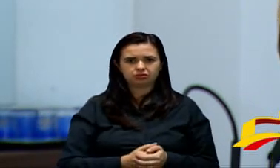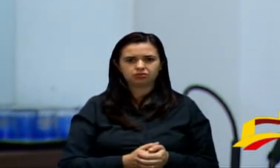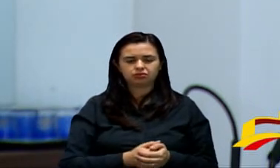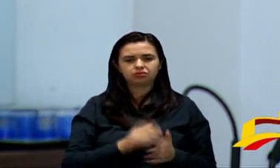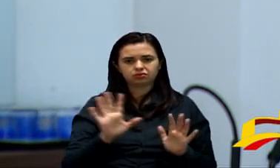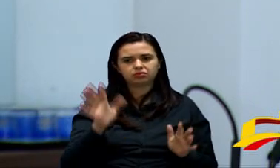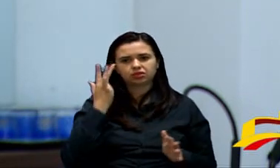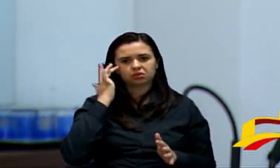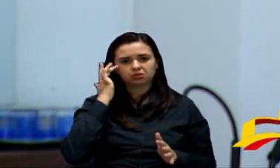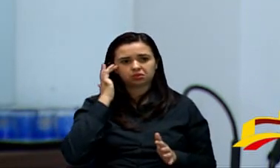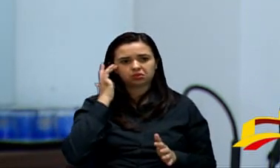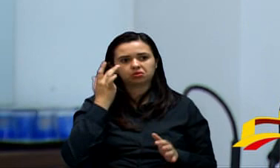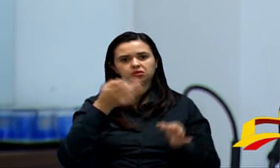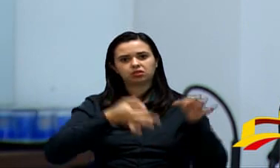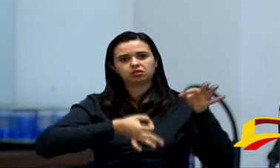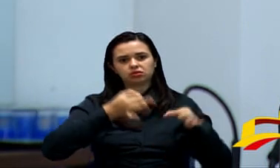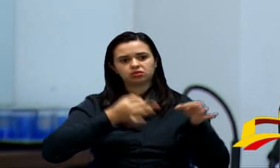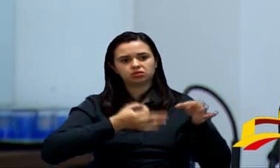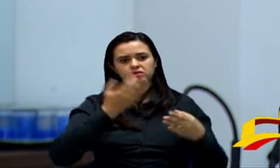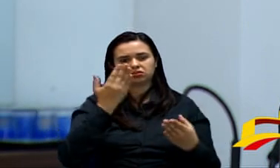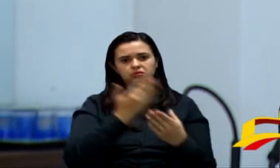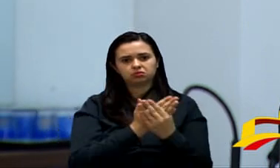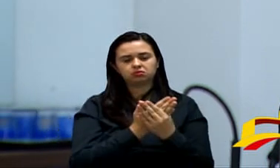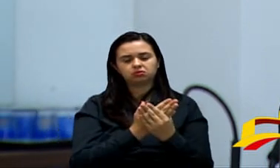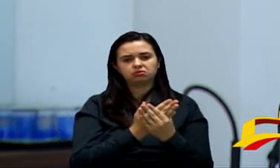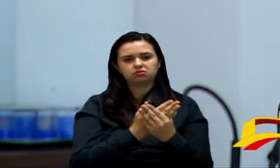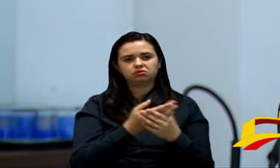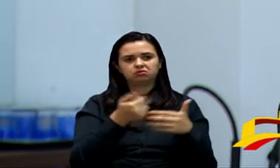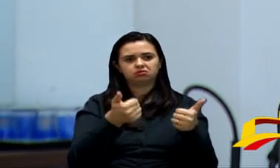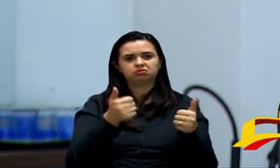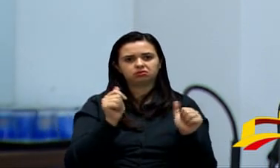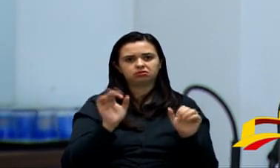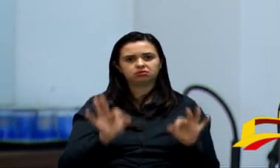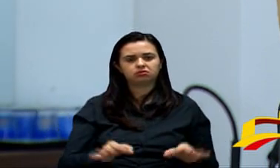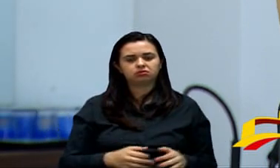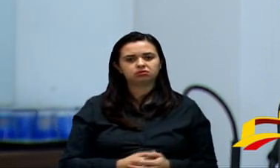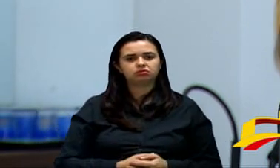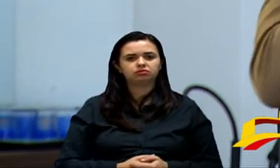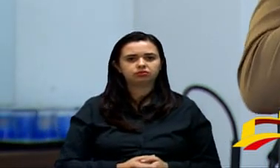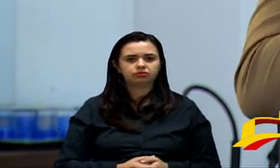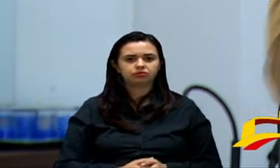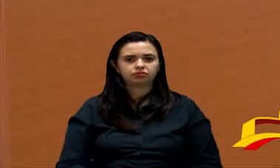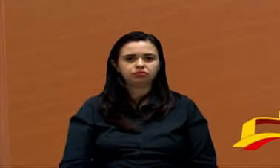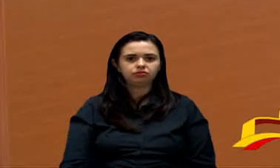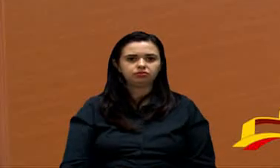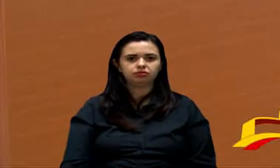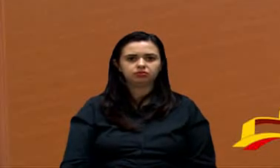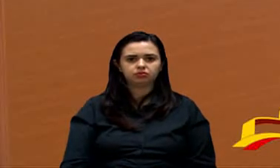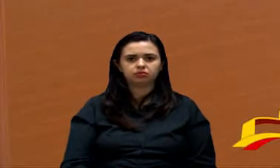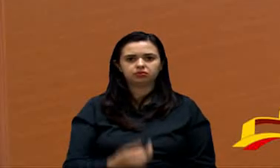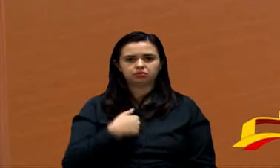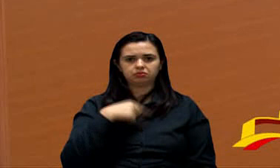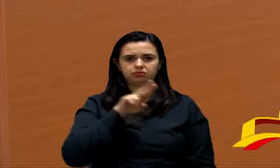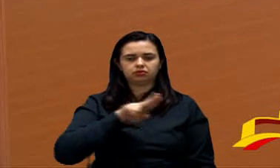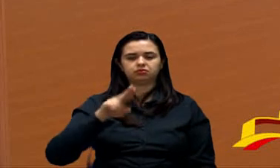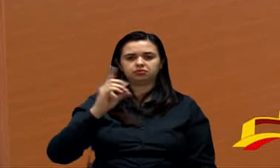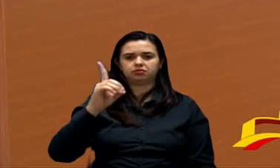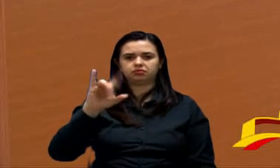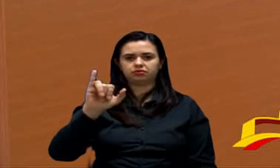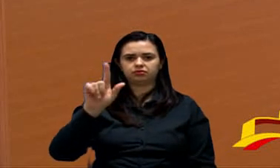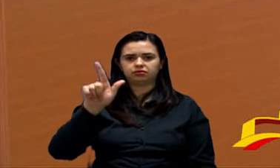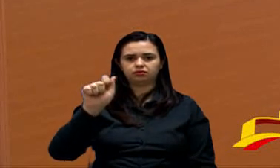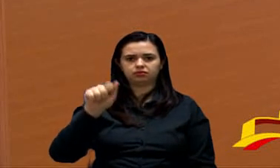peço moção favorável, por questão de ética, questão de honra, a essa moção de repúdio. Meu nome é Dilan Dantas.